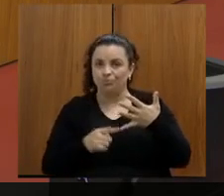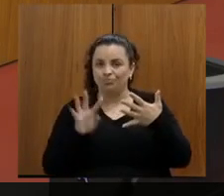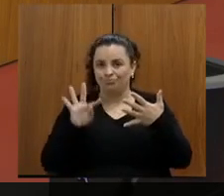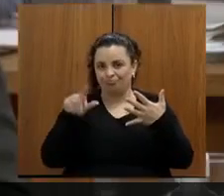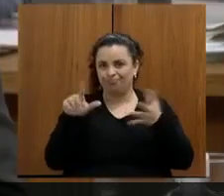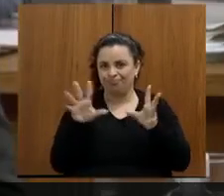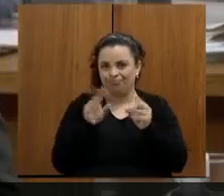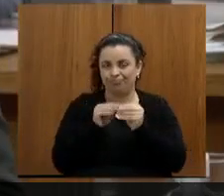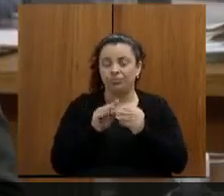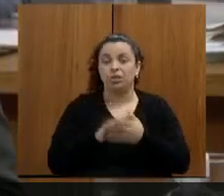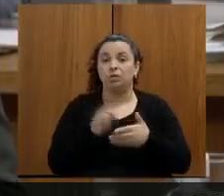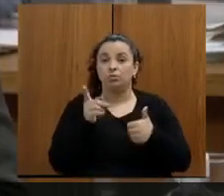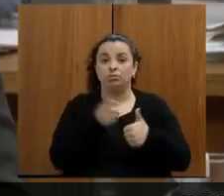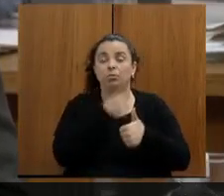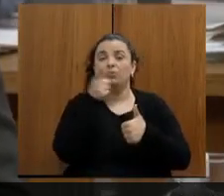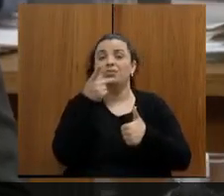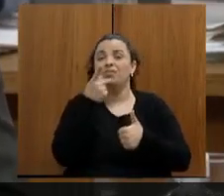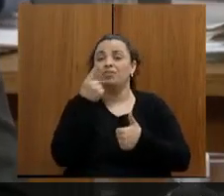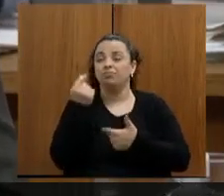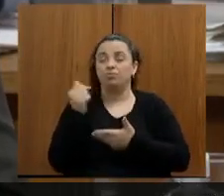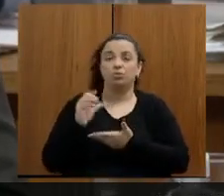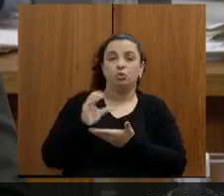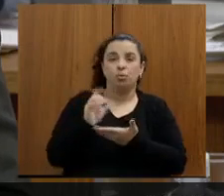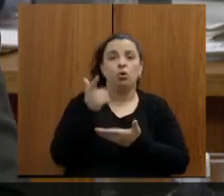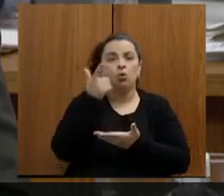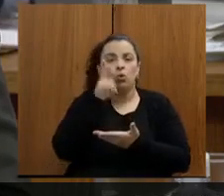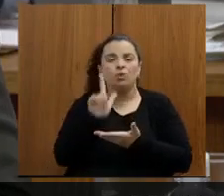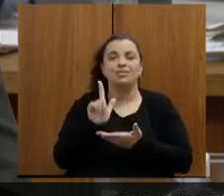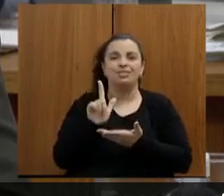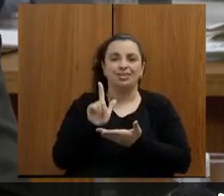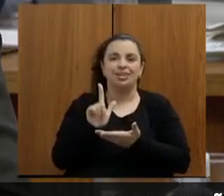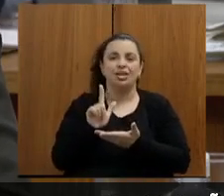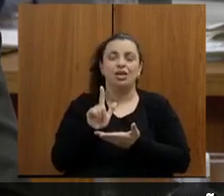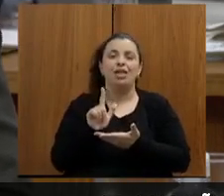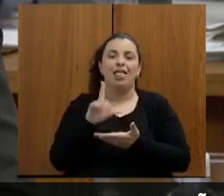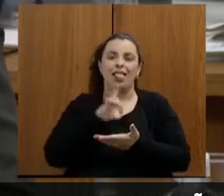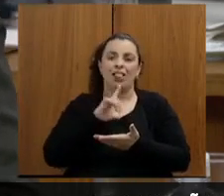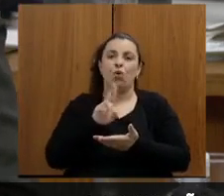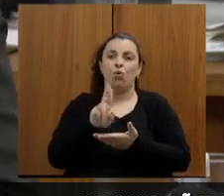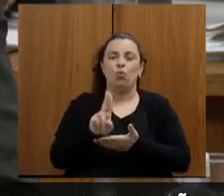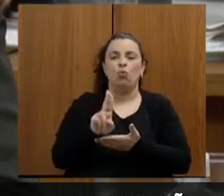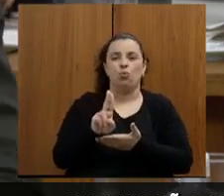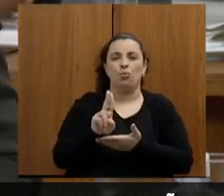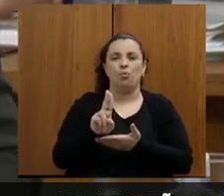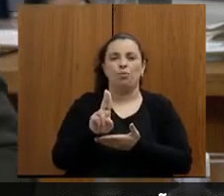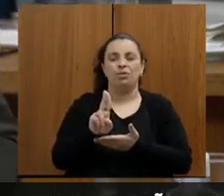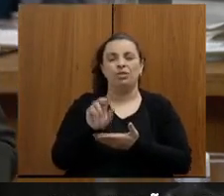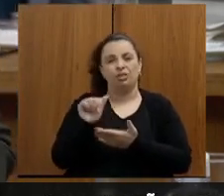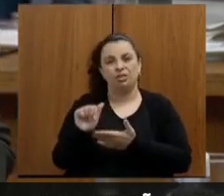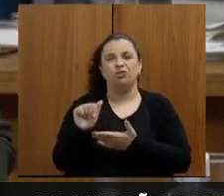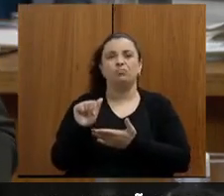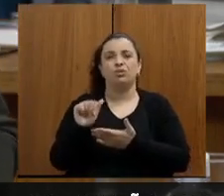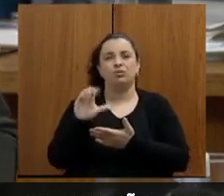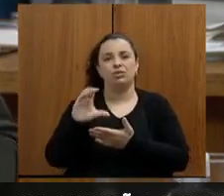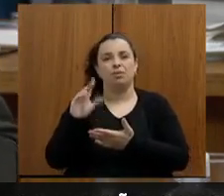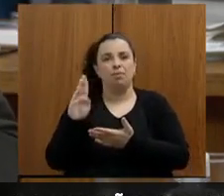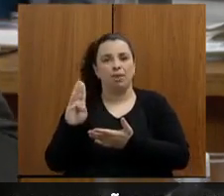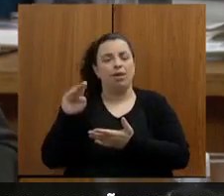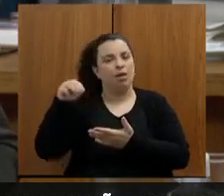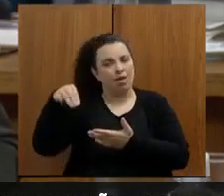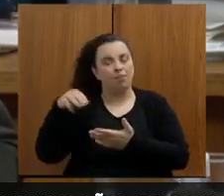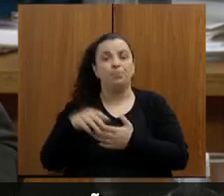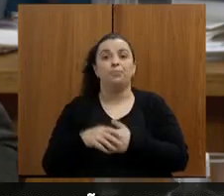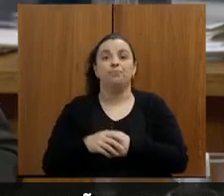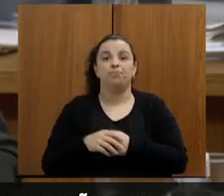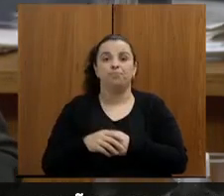primeiro deles quando o senhor fala de investimento para ter uma corporação uma unidade do corpo de bombeiros é apenas o